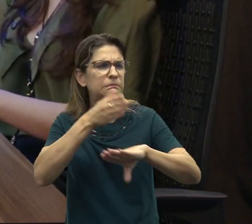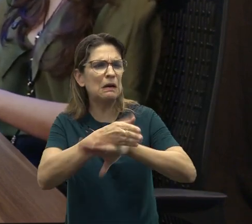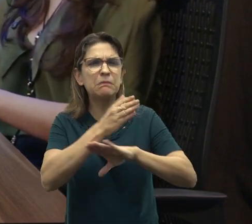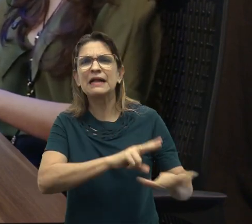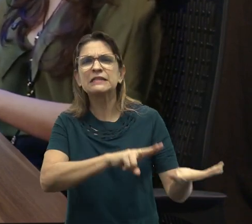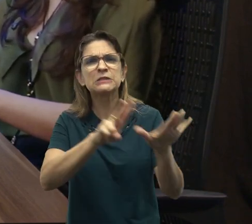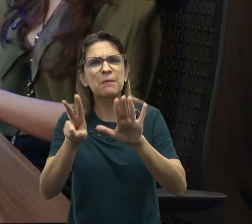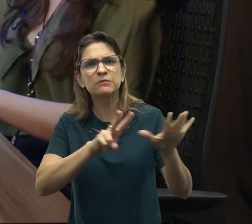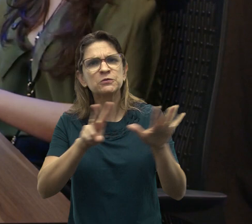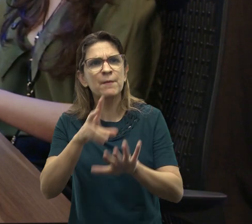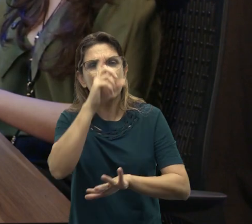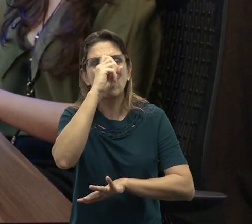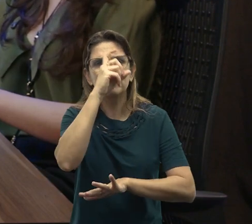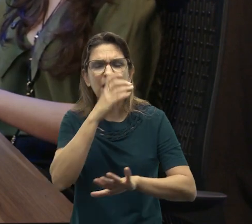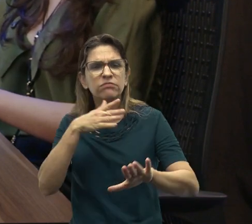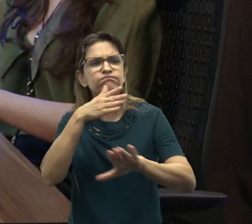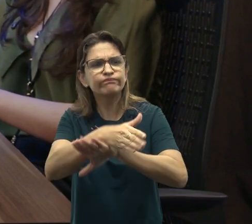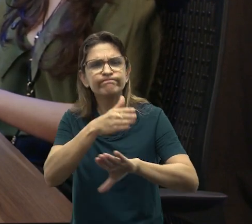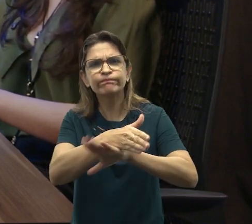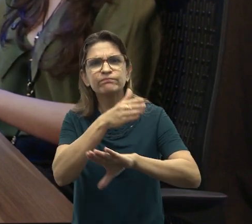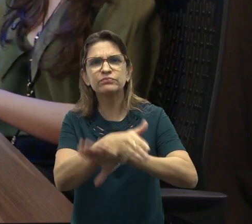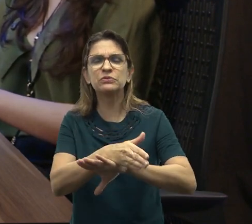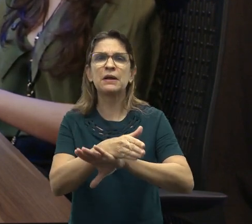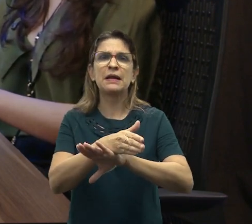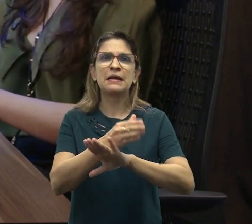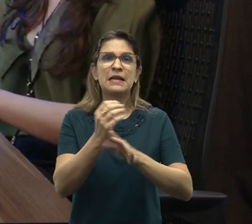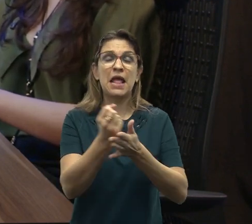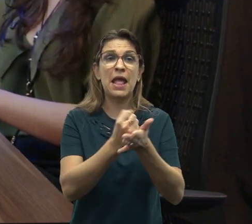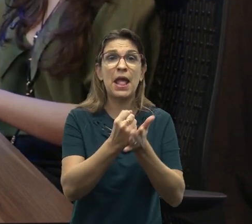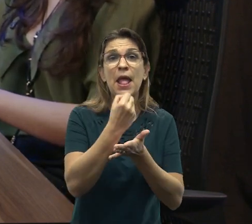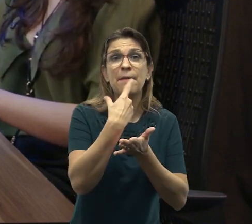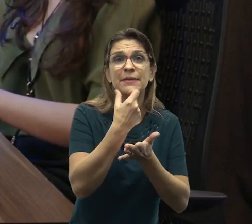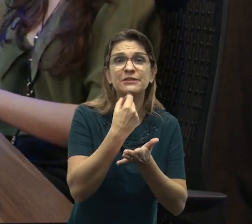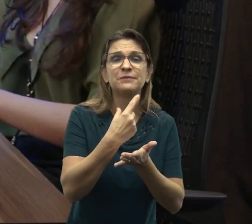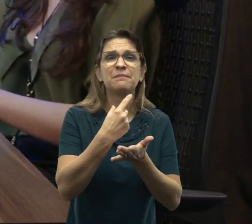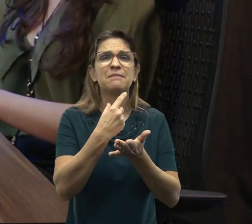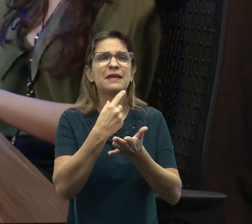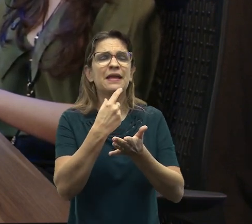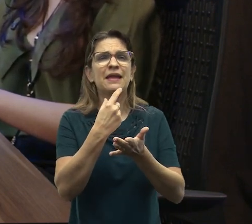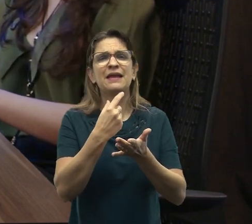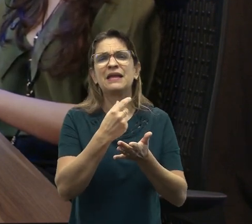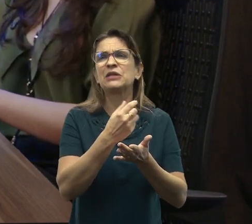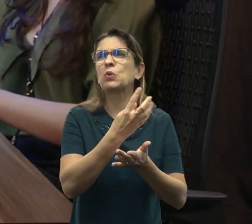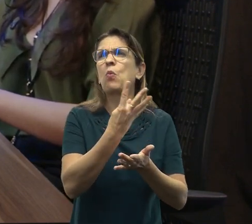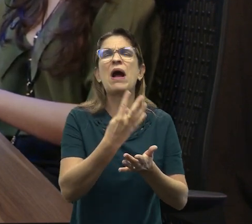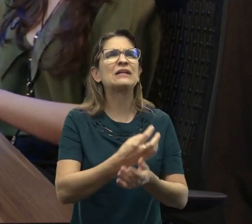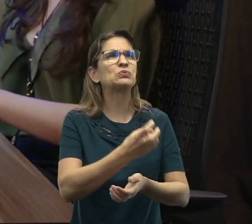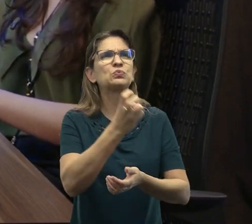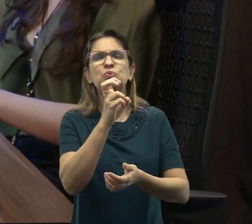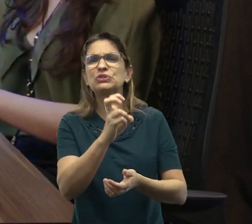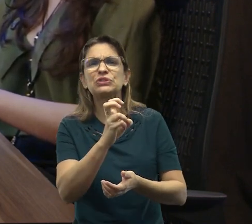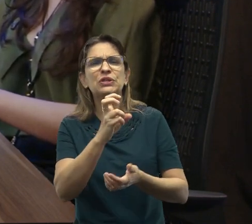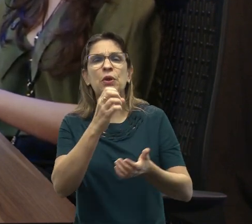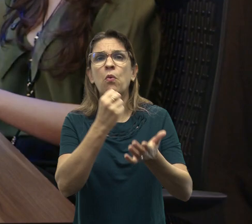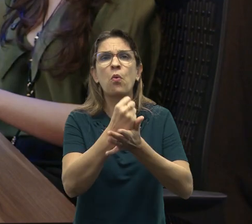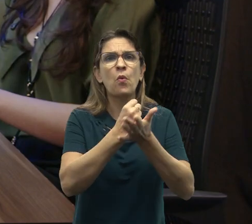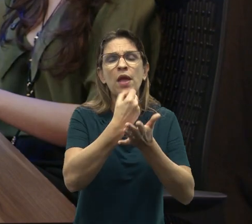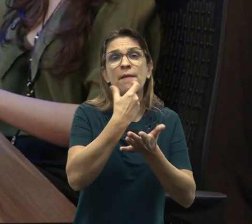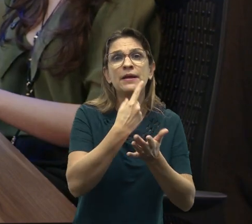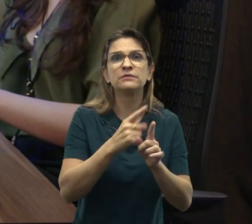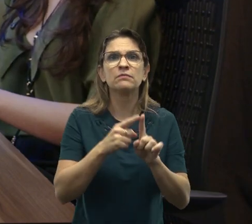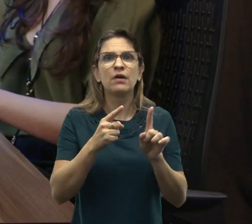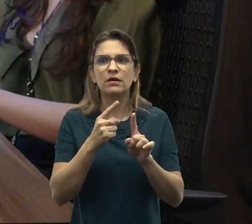semana, fazendo medicação com corticoide para tentar se livrar, tomando 4, 5 medicações. E eu vi em 3 meses,